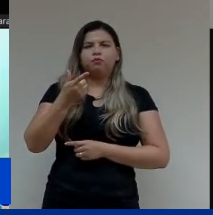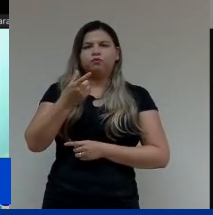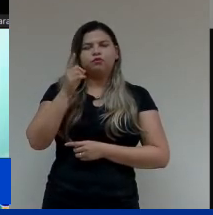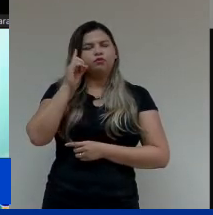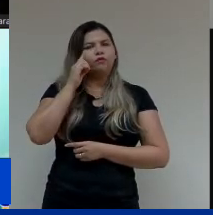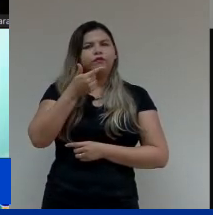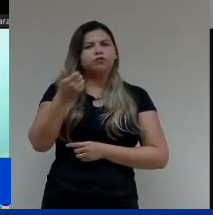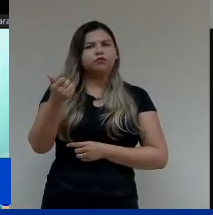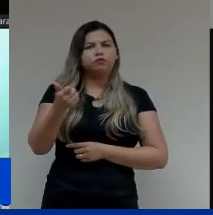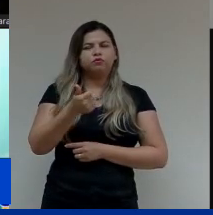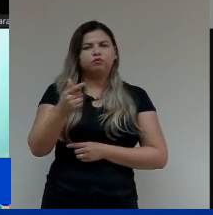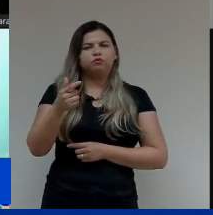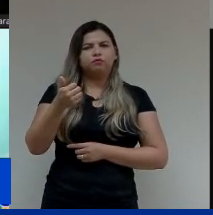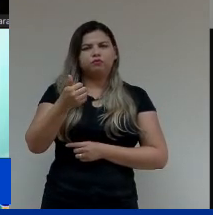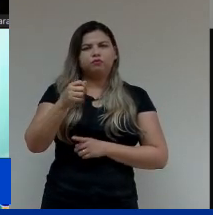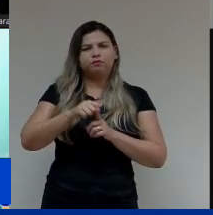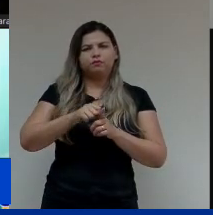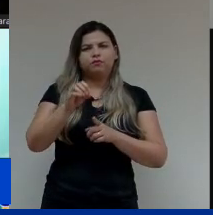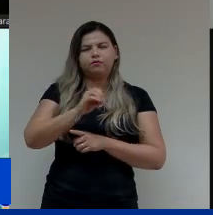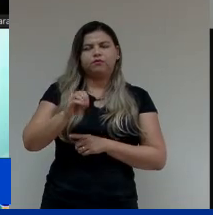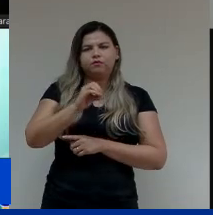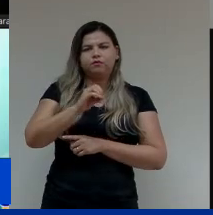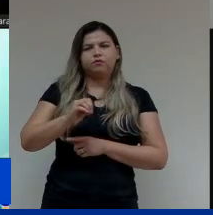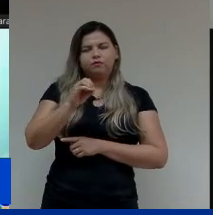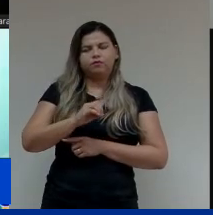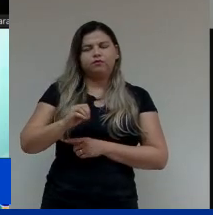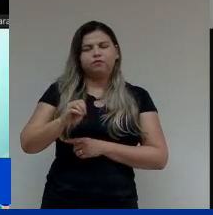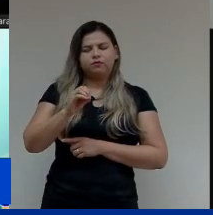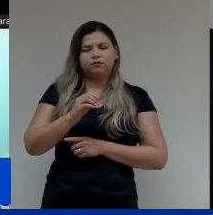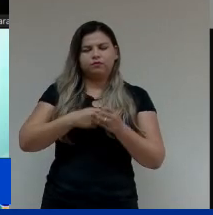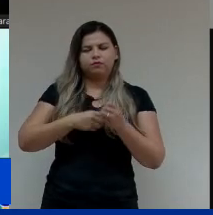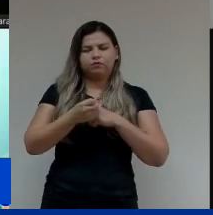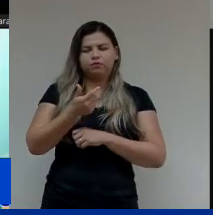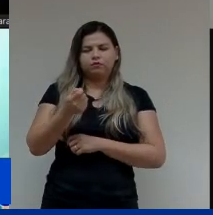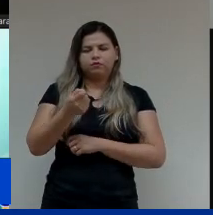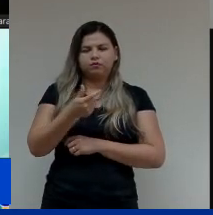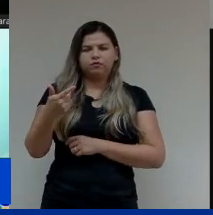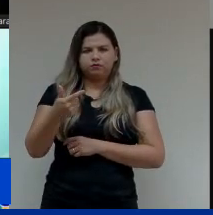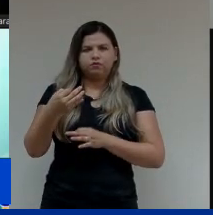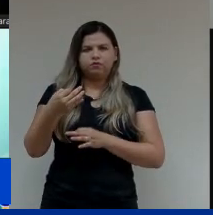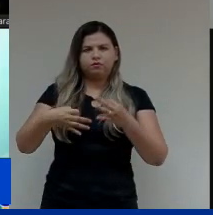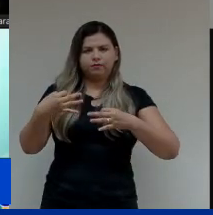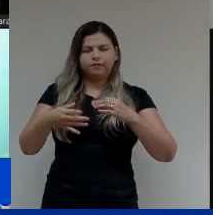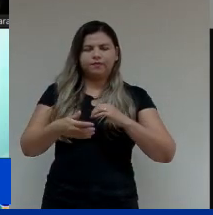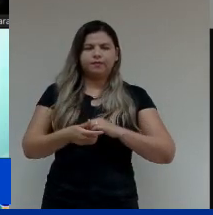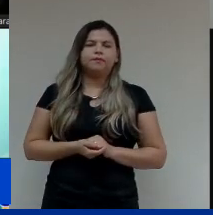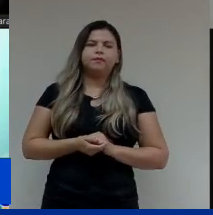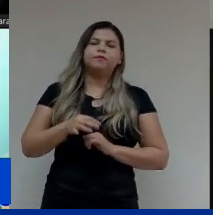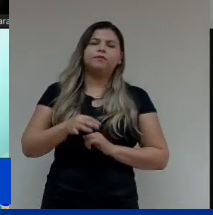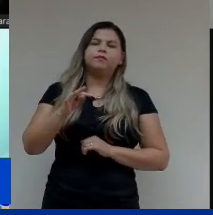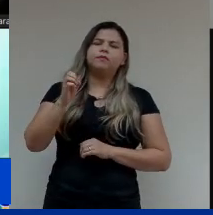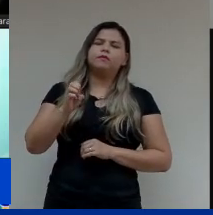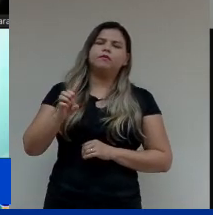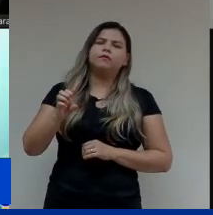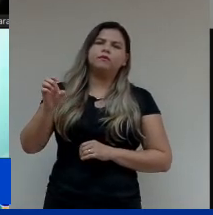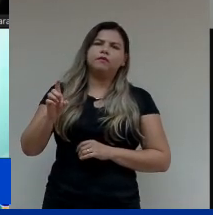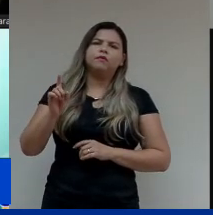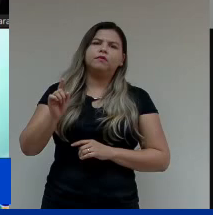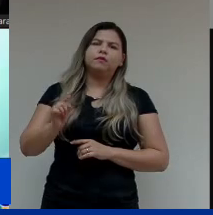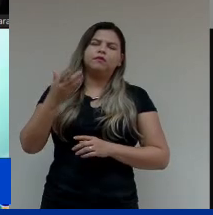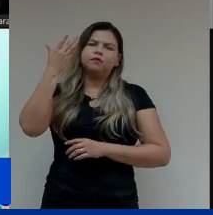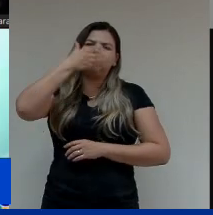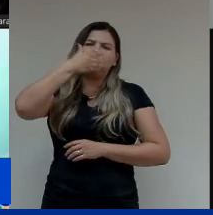21/10/2022. No caso em tela, em que pese arguir o Ministério Público Eleitoral pela necessidade de prova